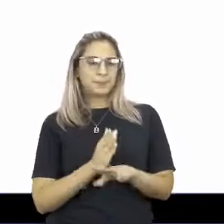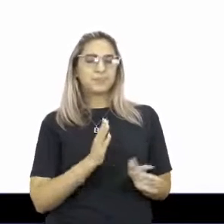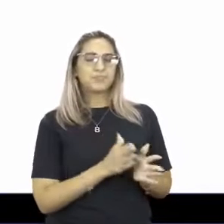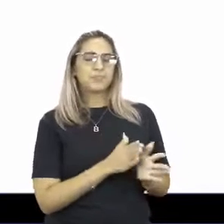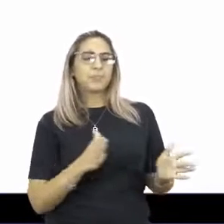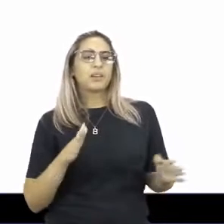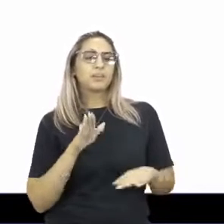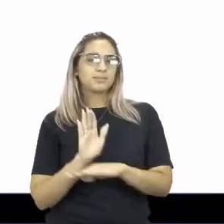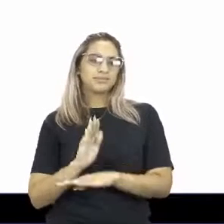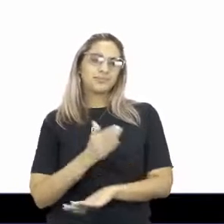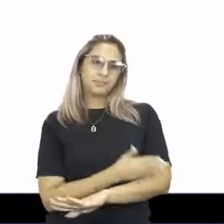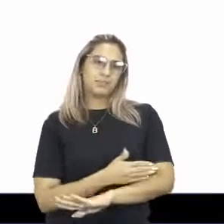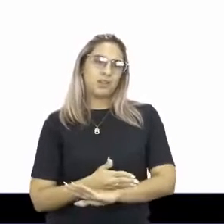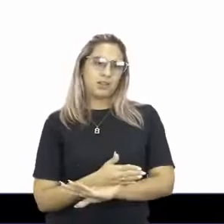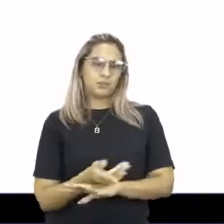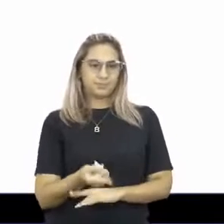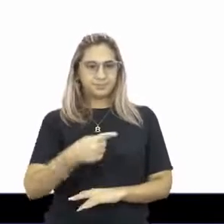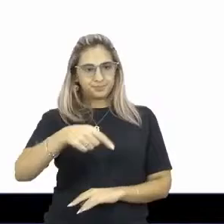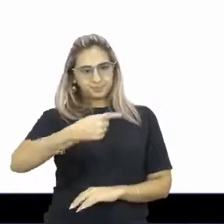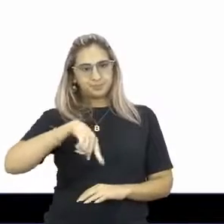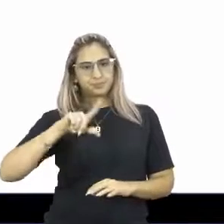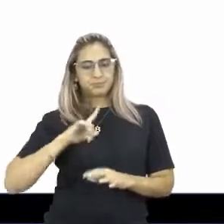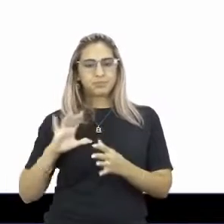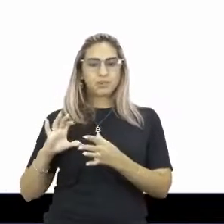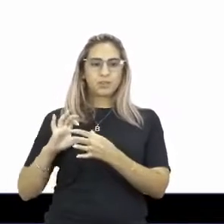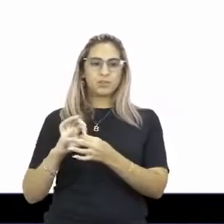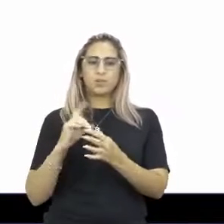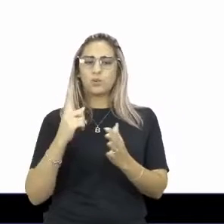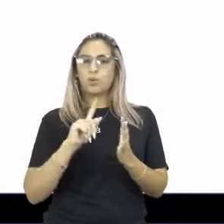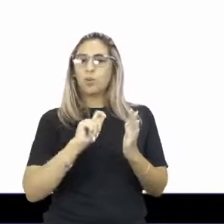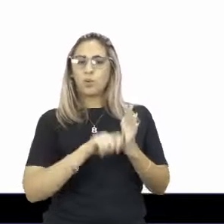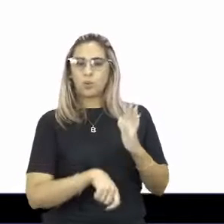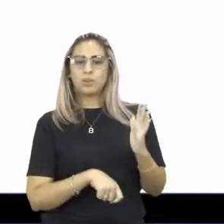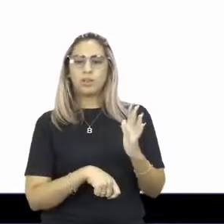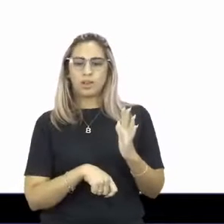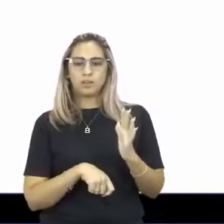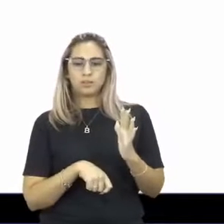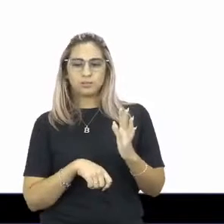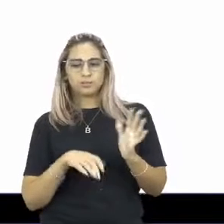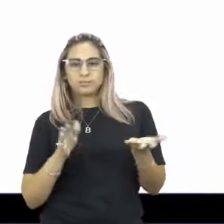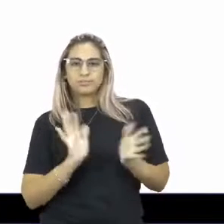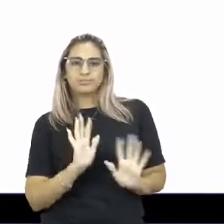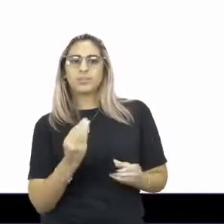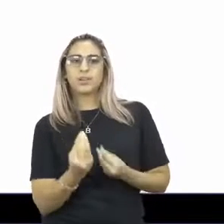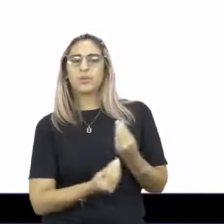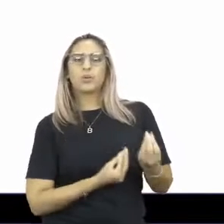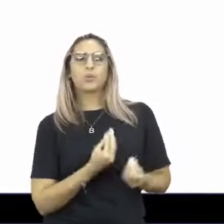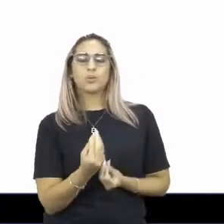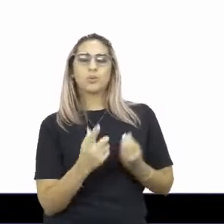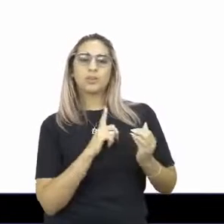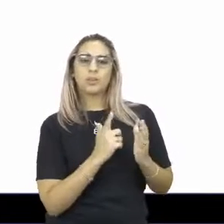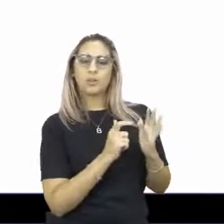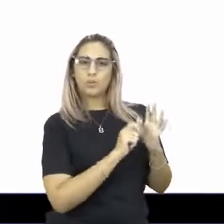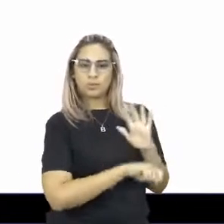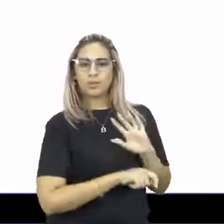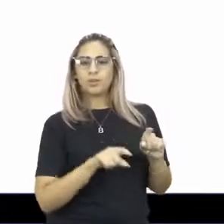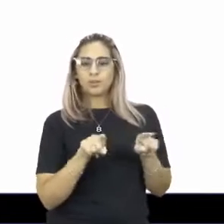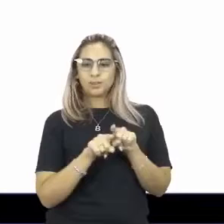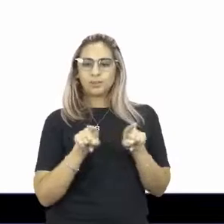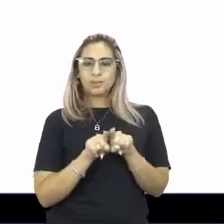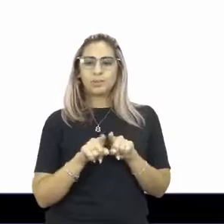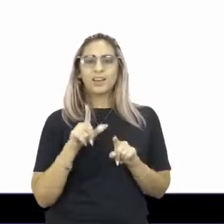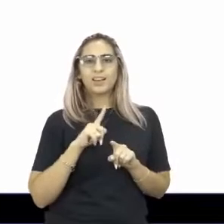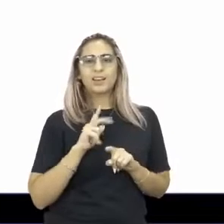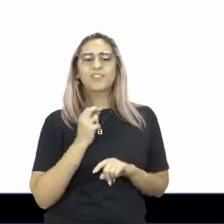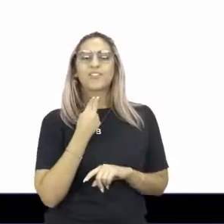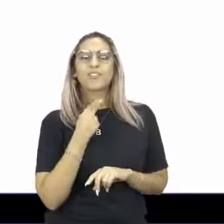de atribuição inicial. E aí o seu vínculo é um contrato, tá bom? Nada impede de você ter um contrato e também ter um